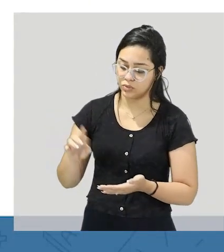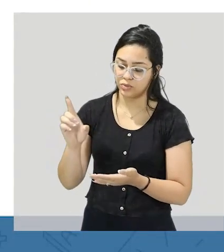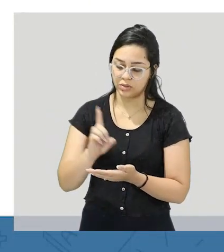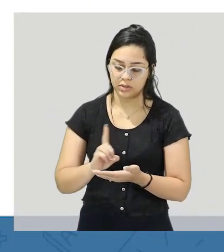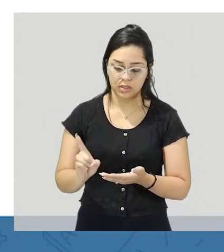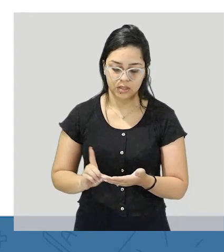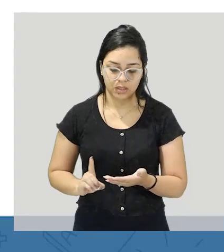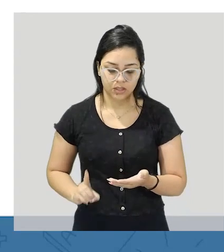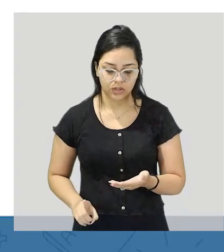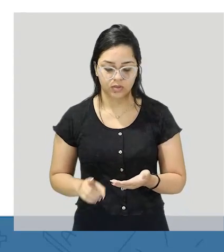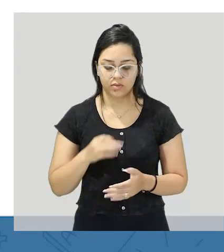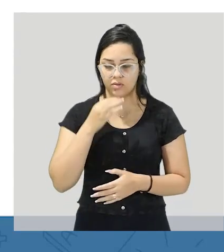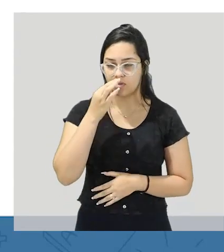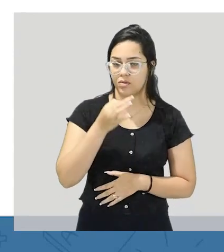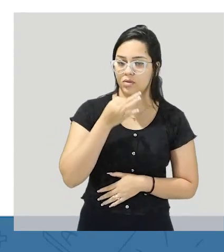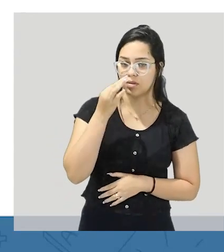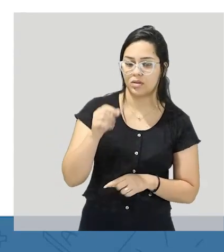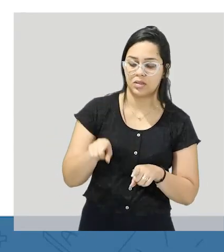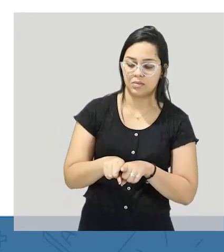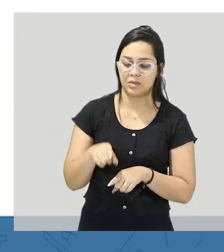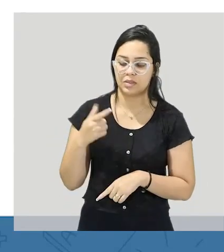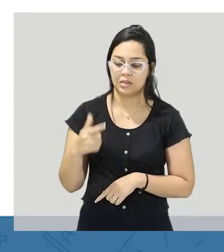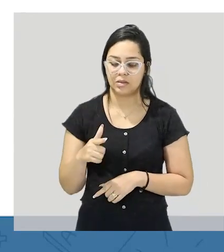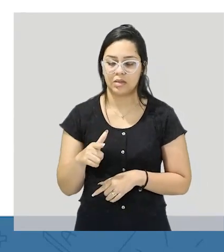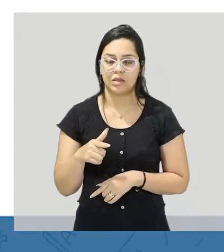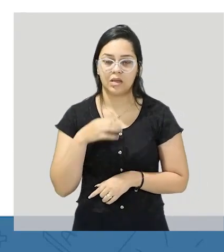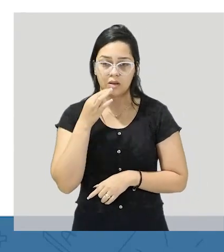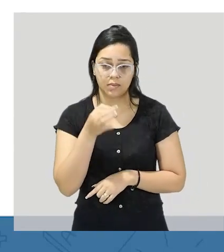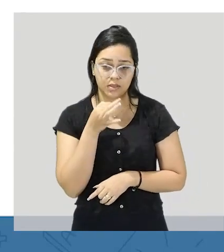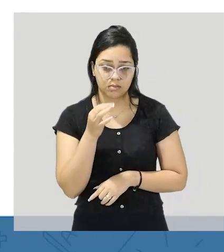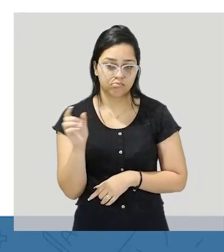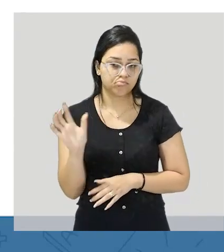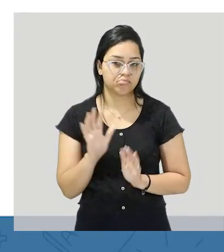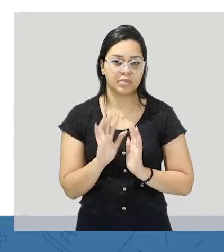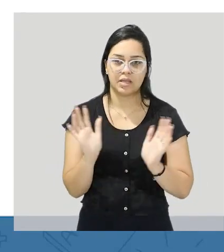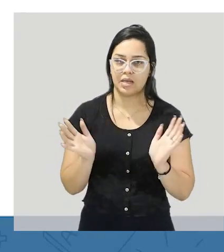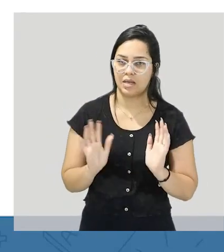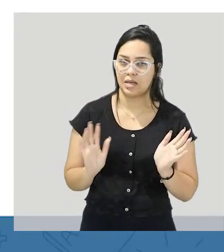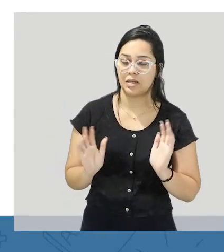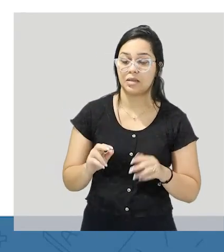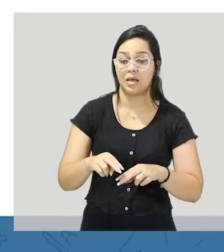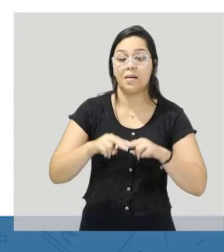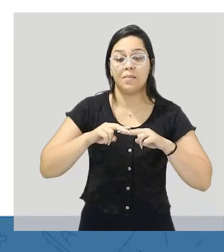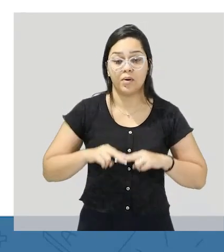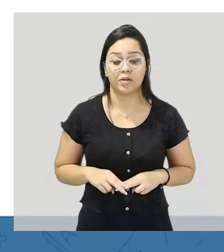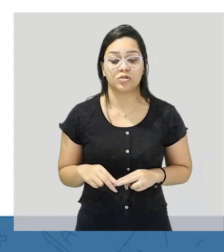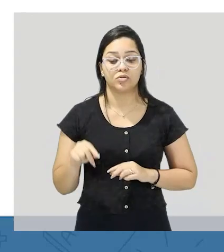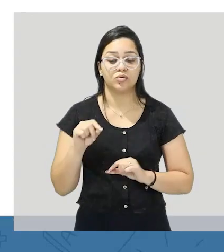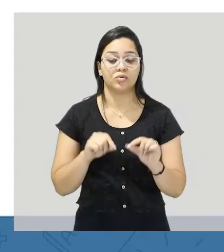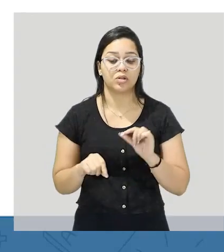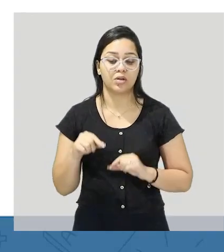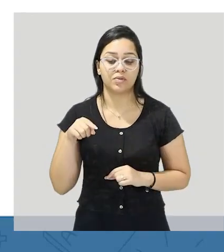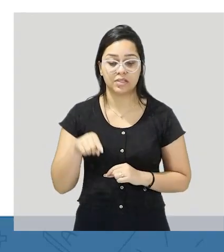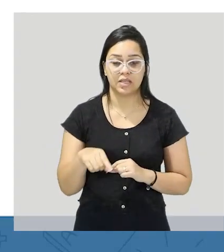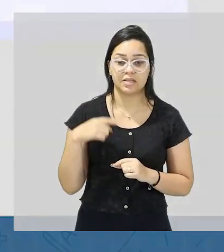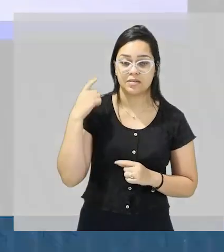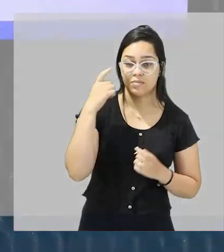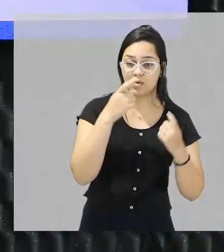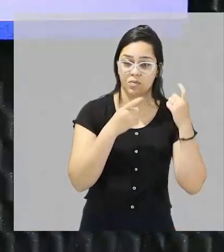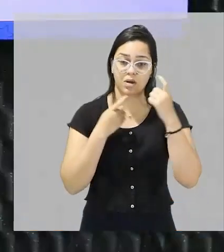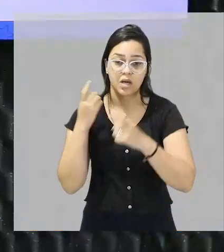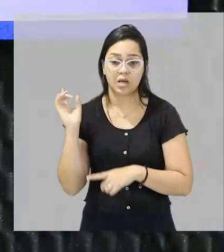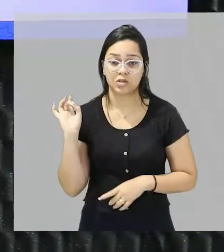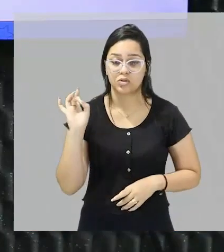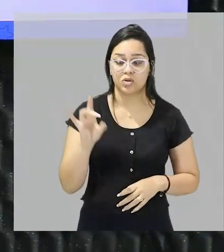dissertativo, argumentativo, sem argumentação, não é nada. Então, mais do que vocês se preocuparem apenas